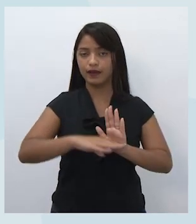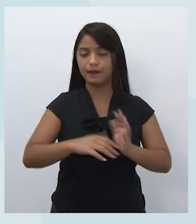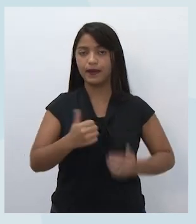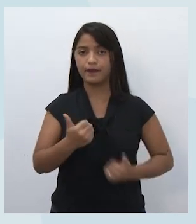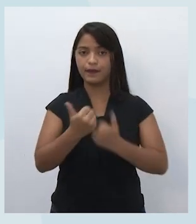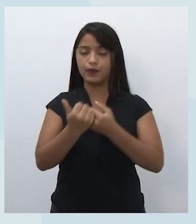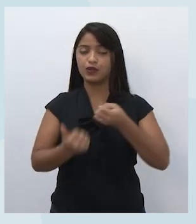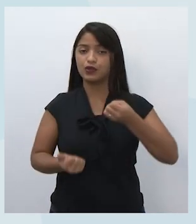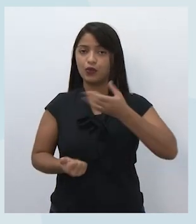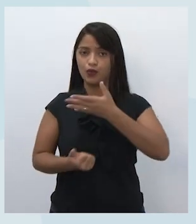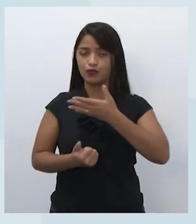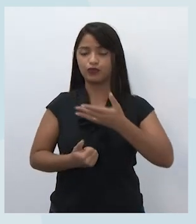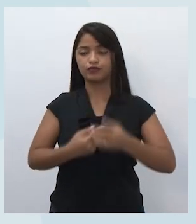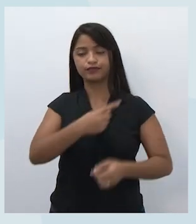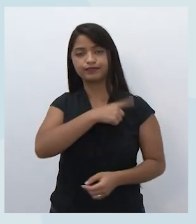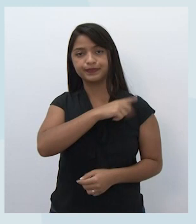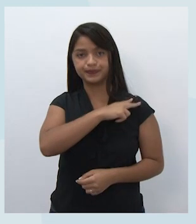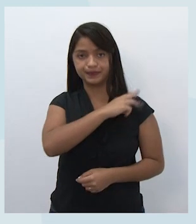Ensino Médio,